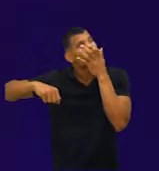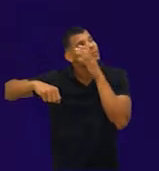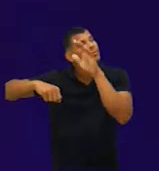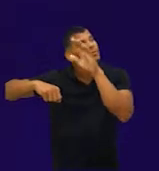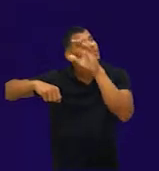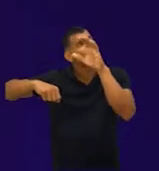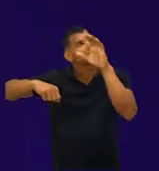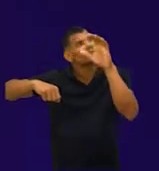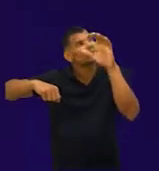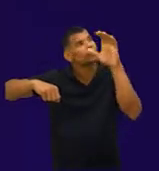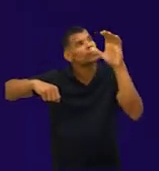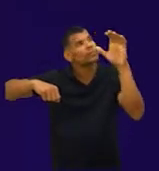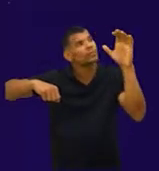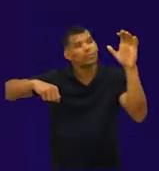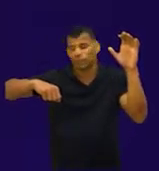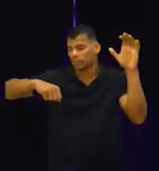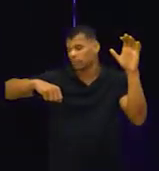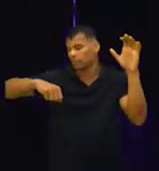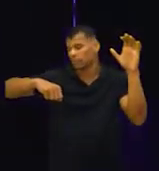caída